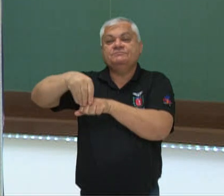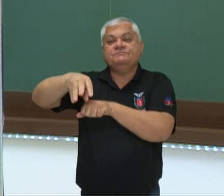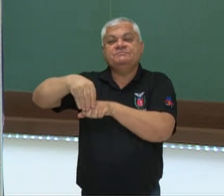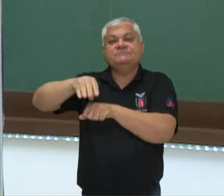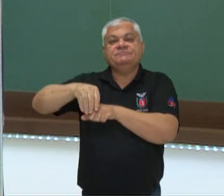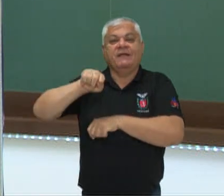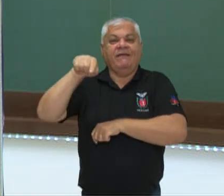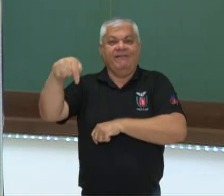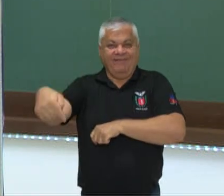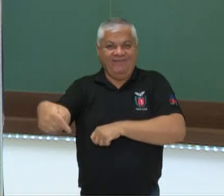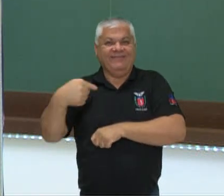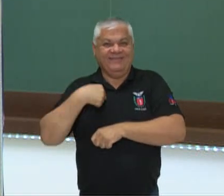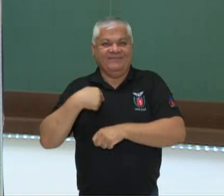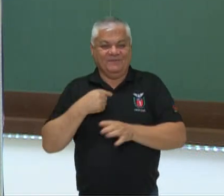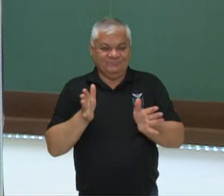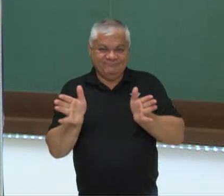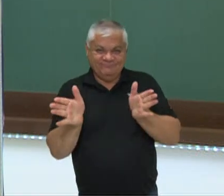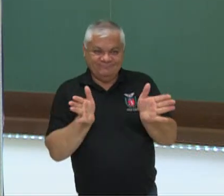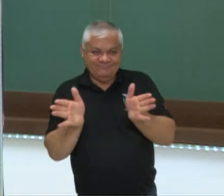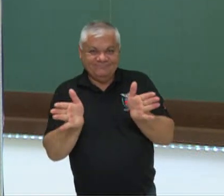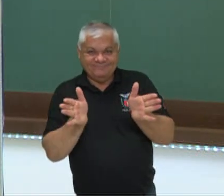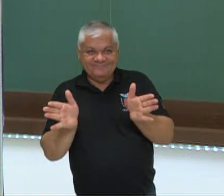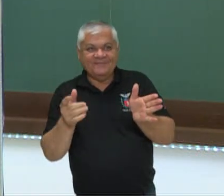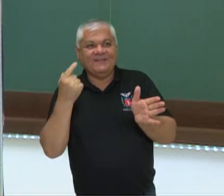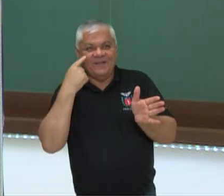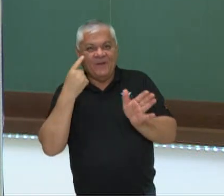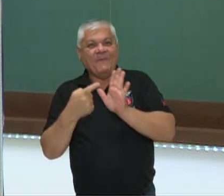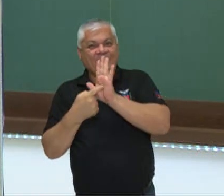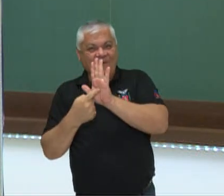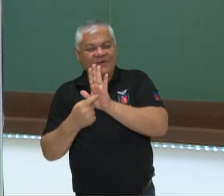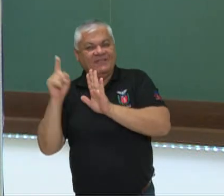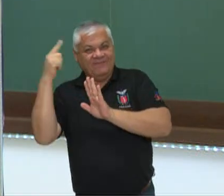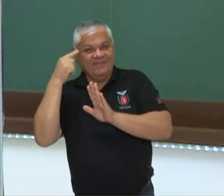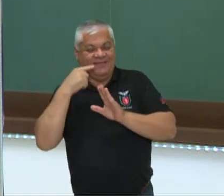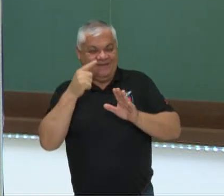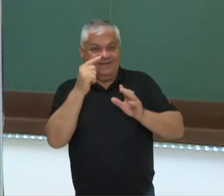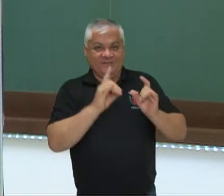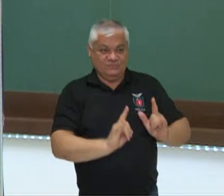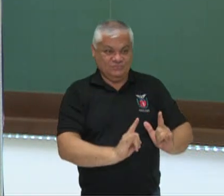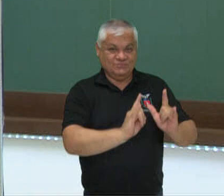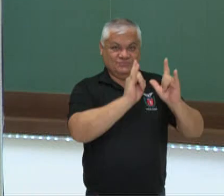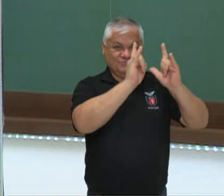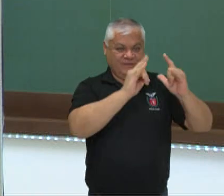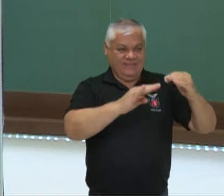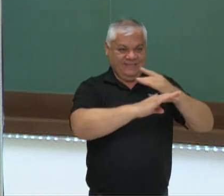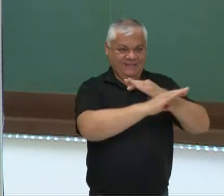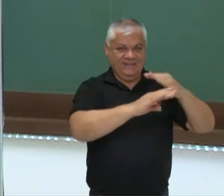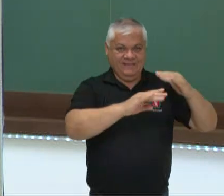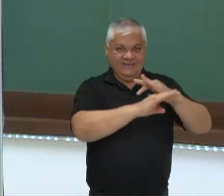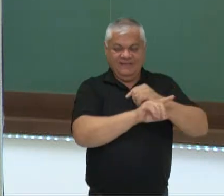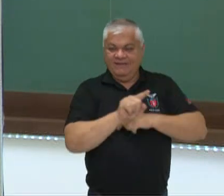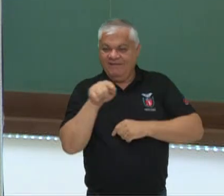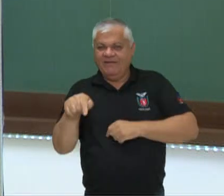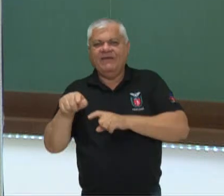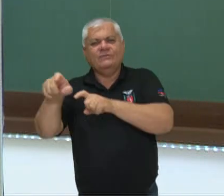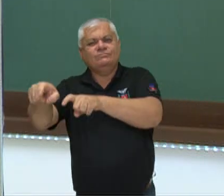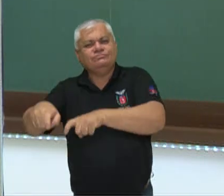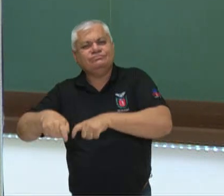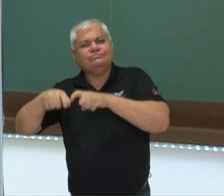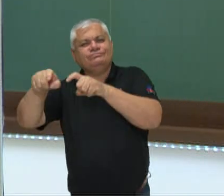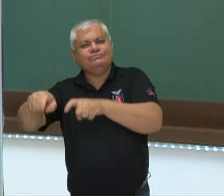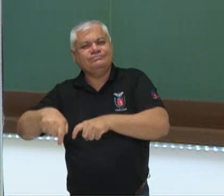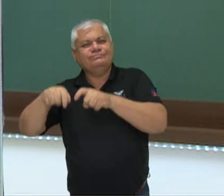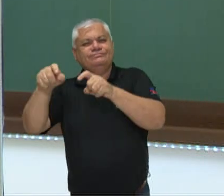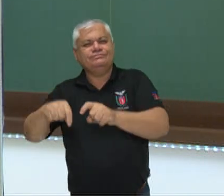essa dualidade que a nossa iconografia representa. À direita nós temos uma paisagem do campo e à esquerda uma